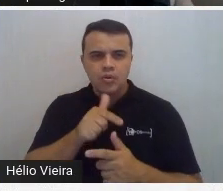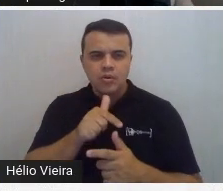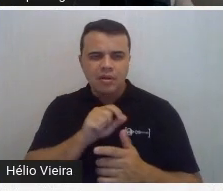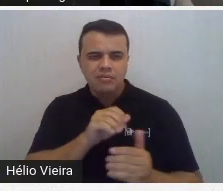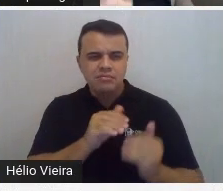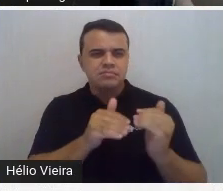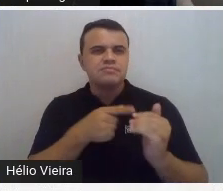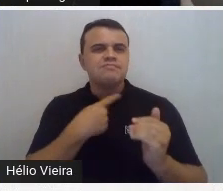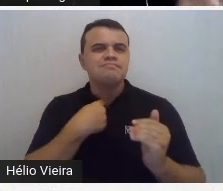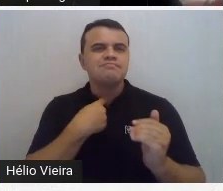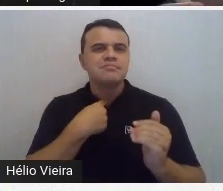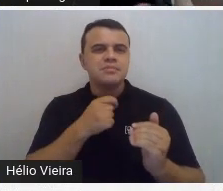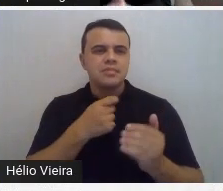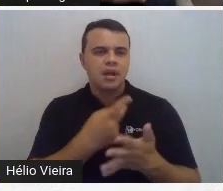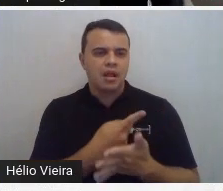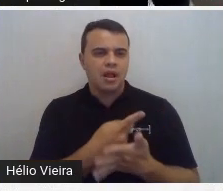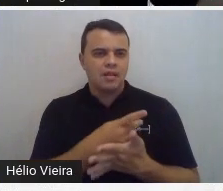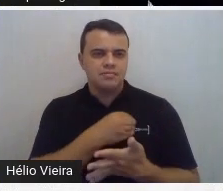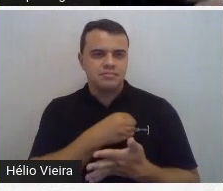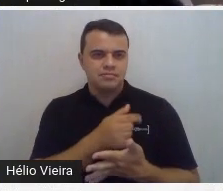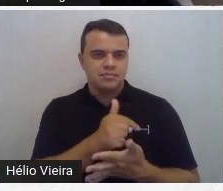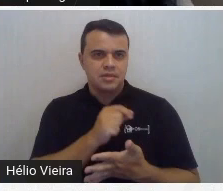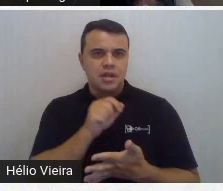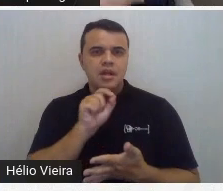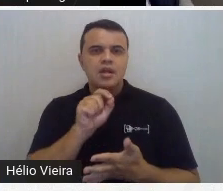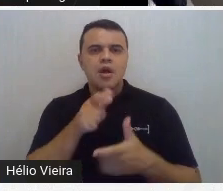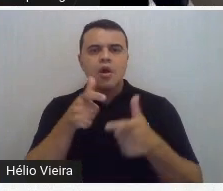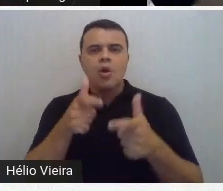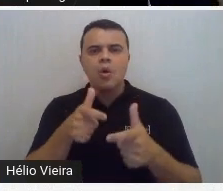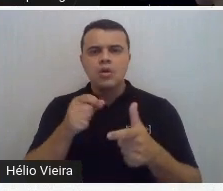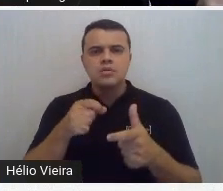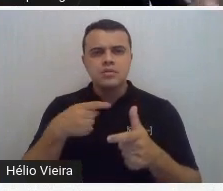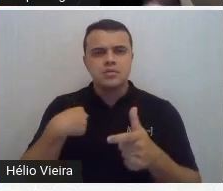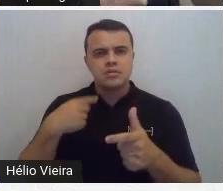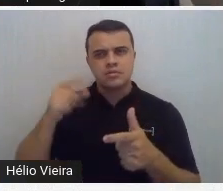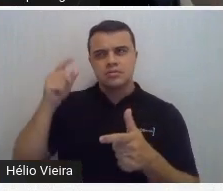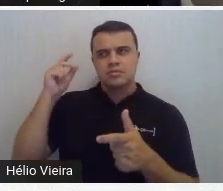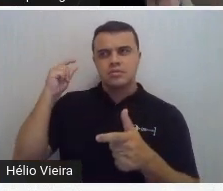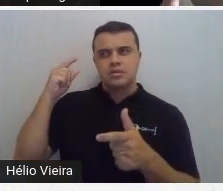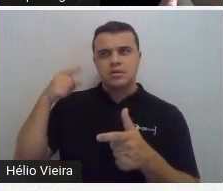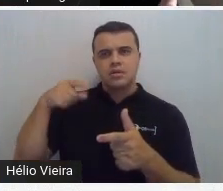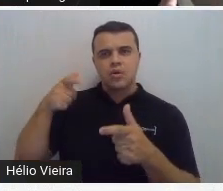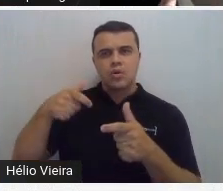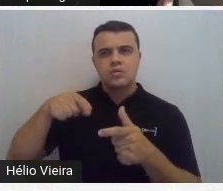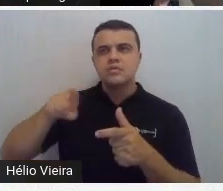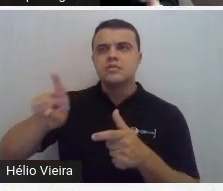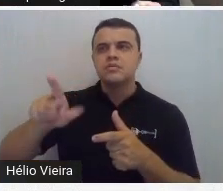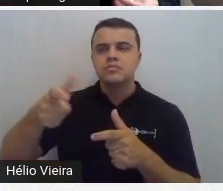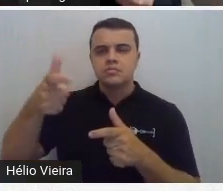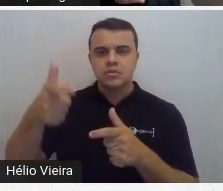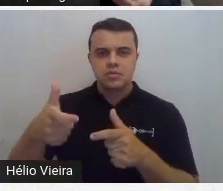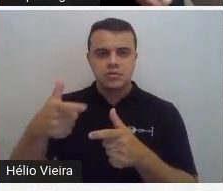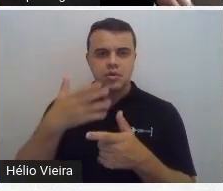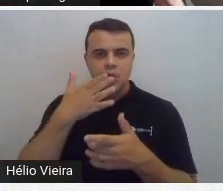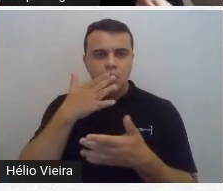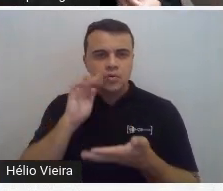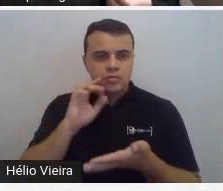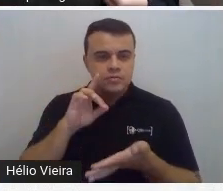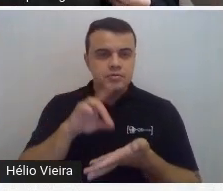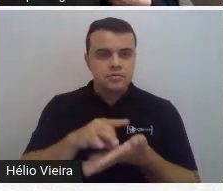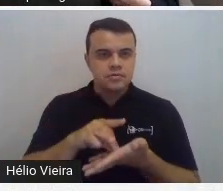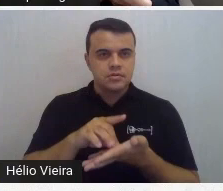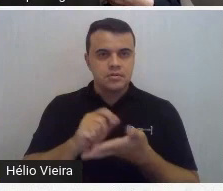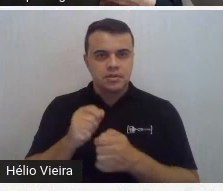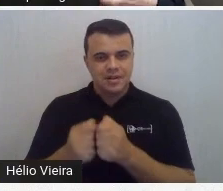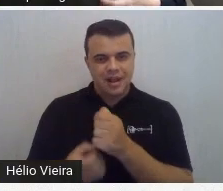progresso, né, como diz essa pintura, de onde viemos, quem somos nós, para onde estamos indo, então qual a real